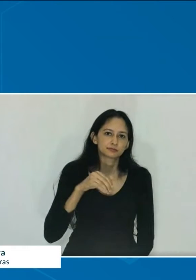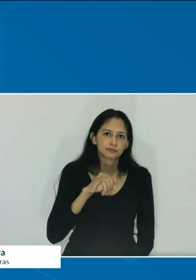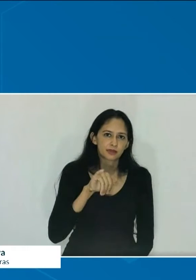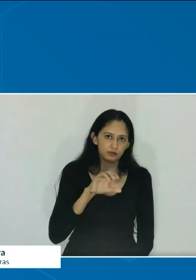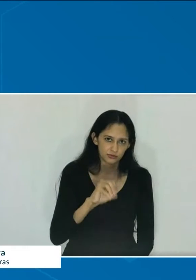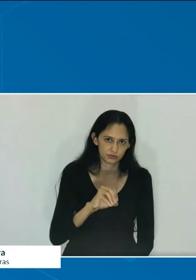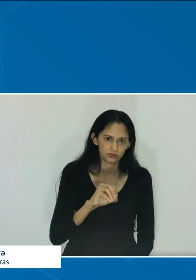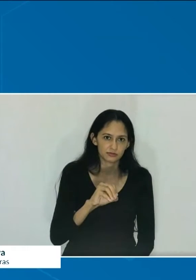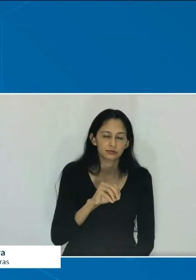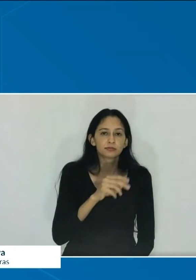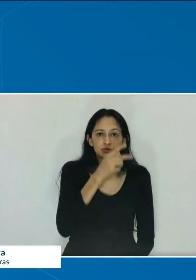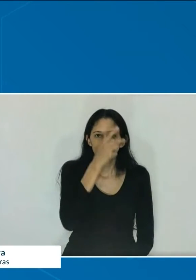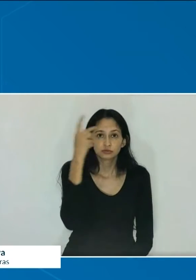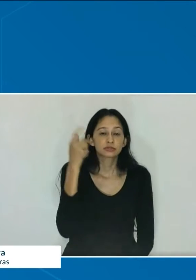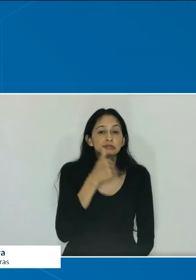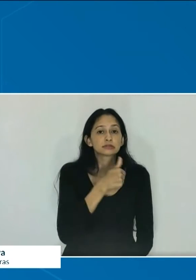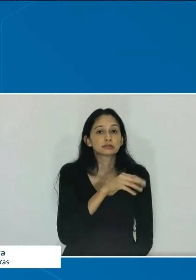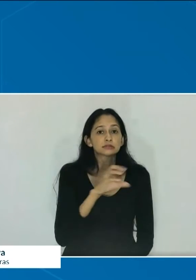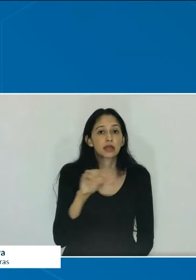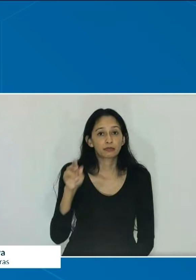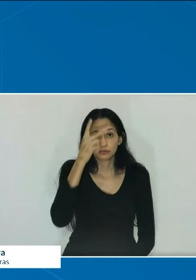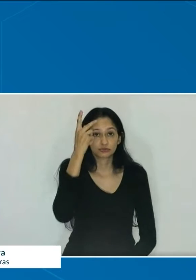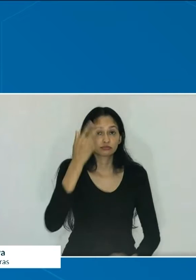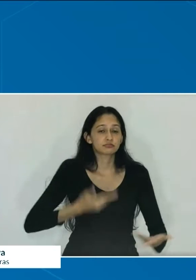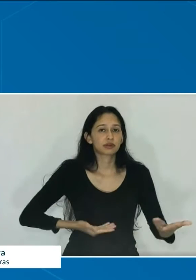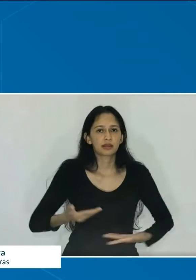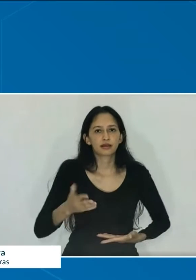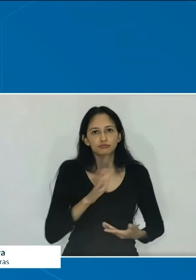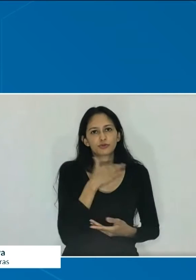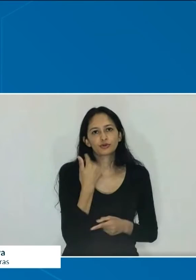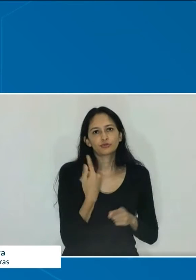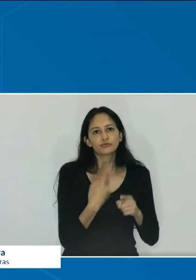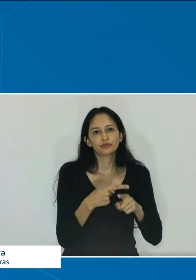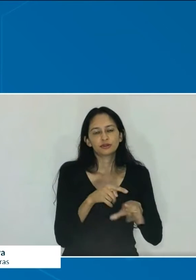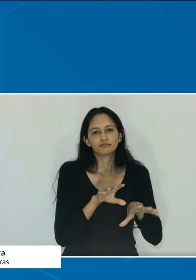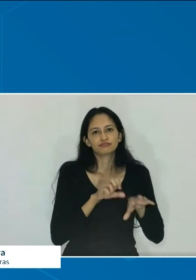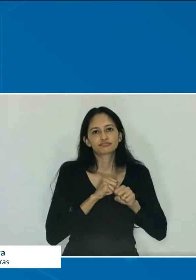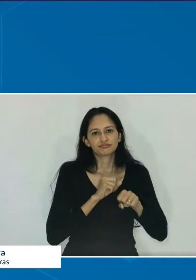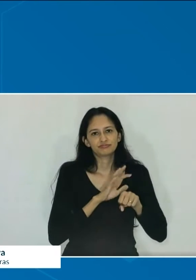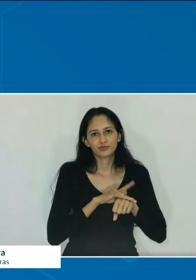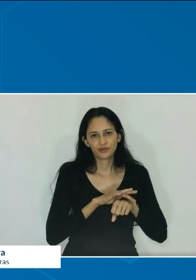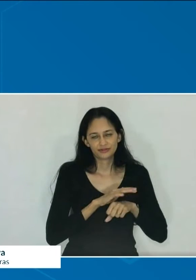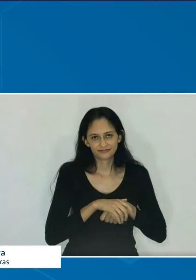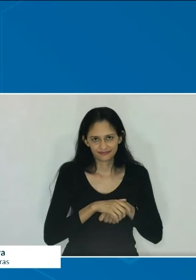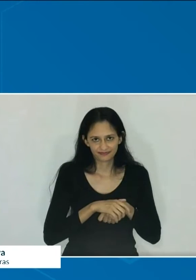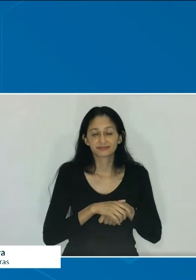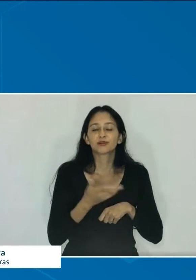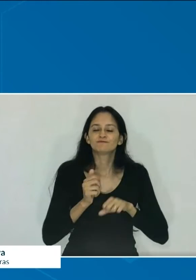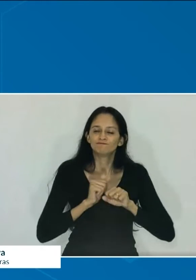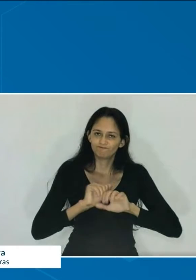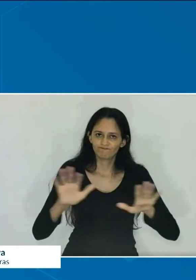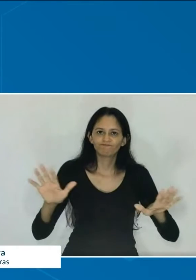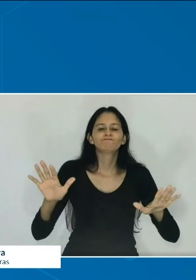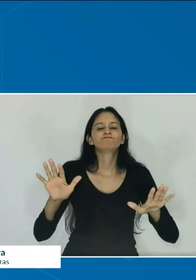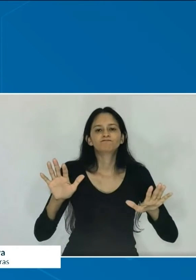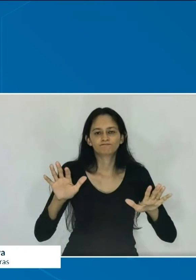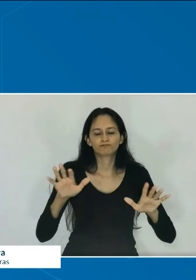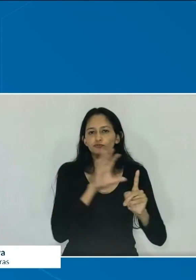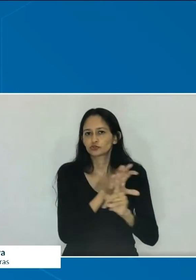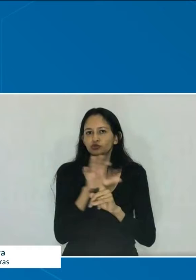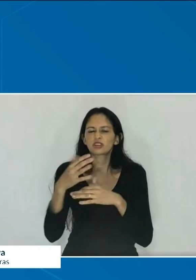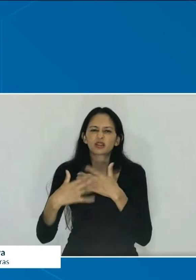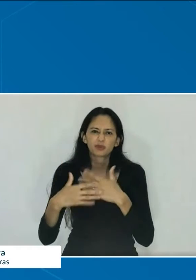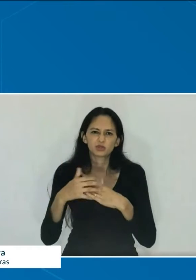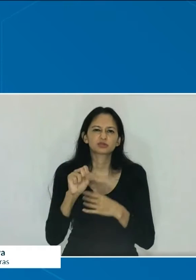da doença. Então, a pandemia impactou muito. Aqui no Brasil,